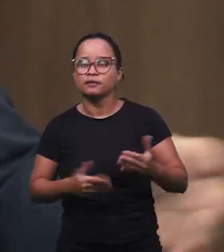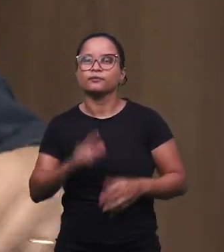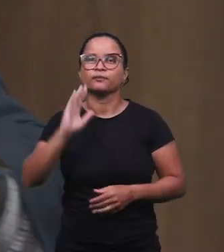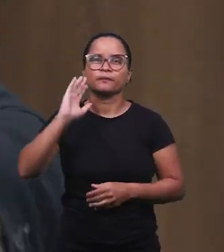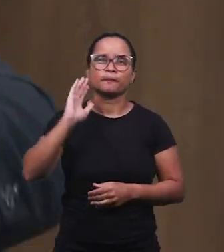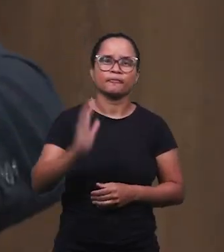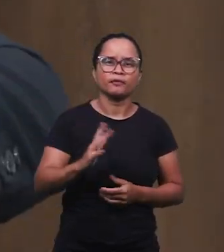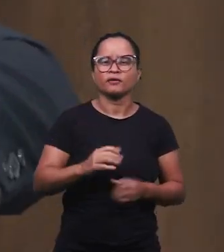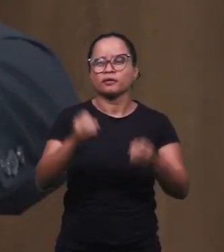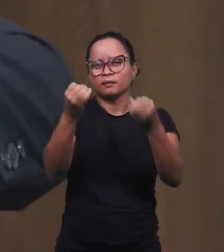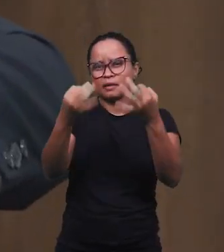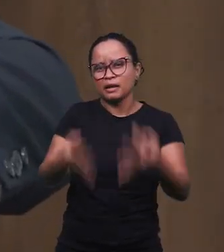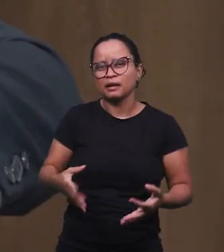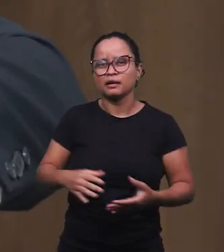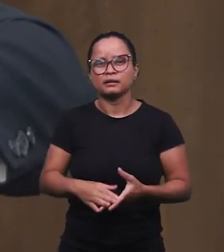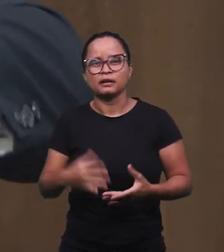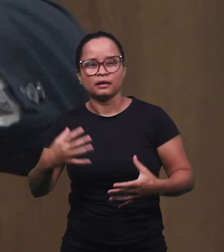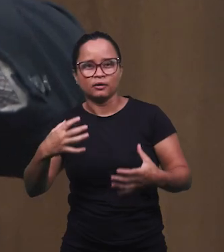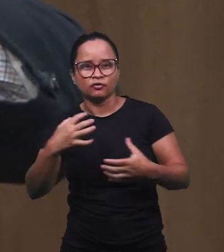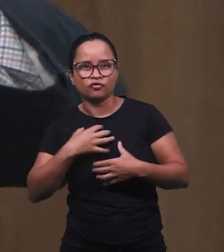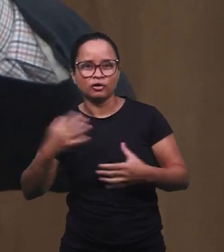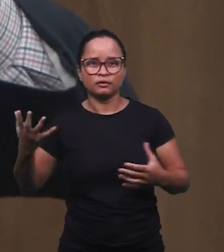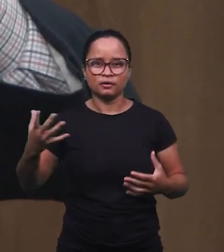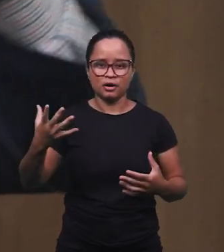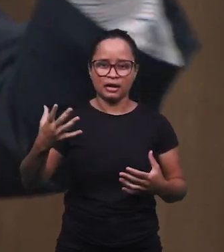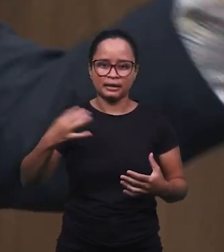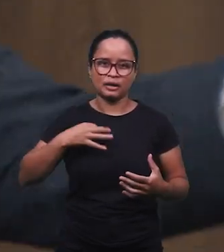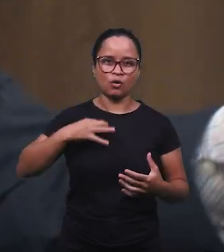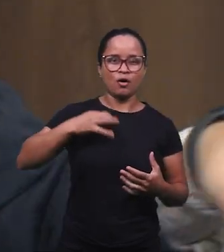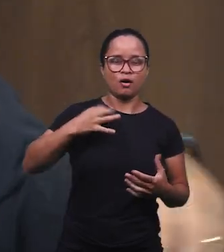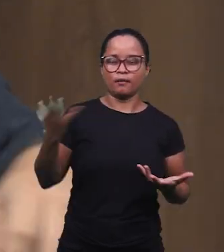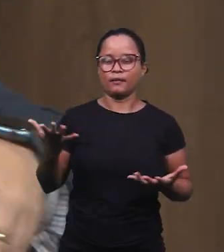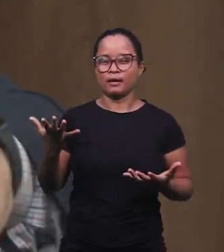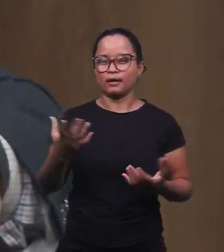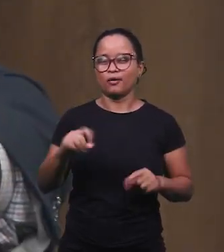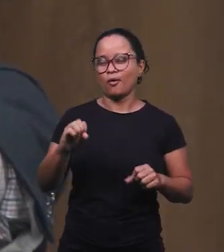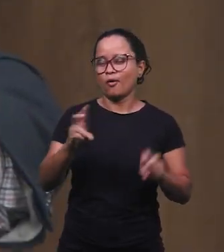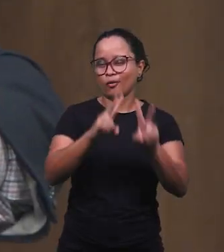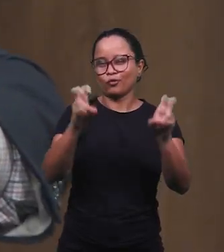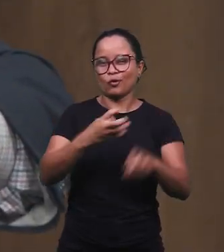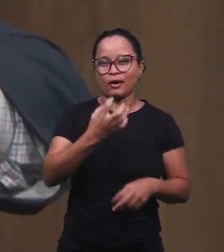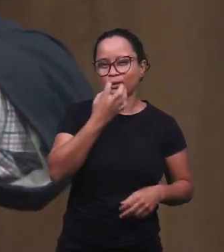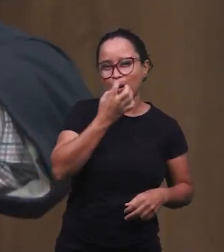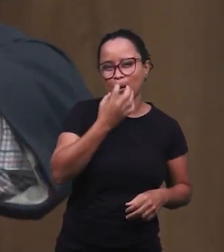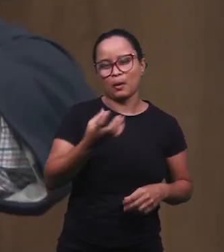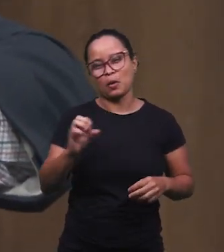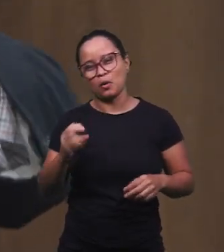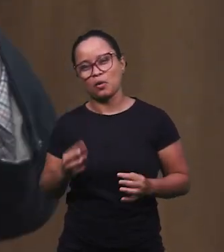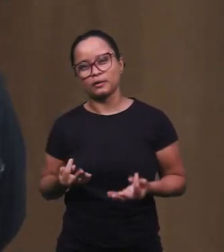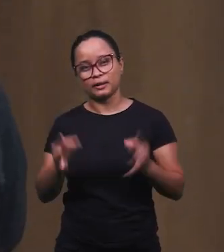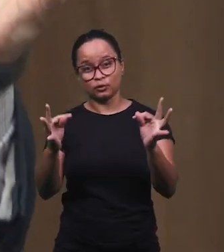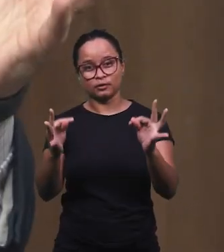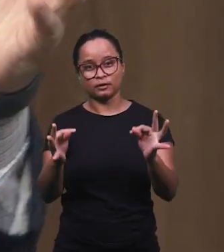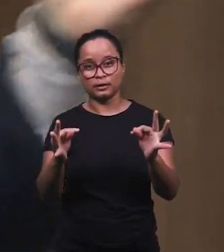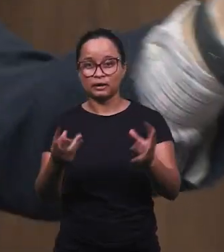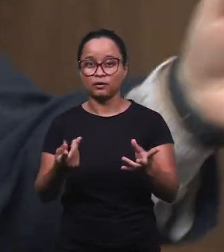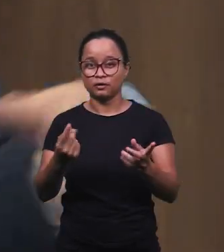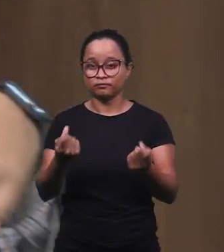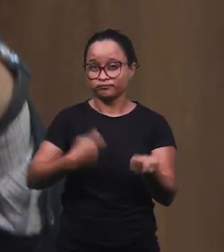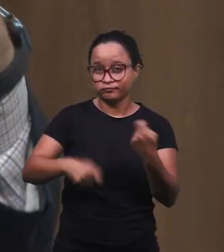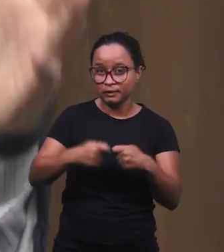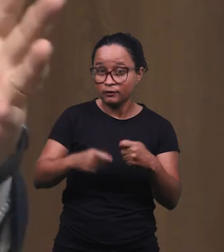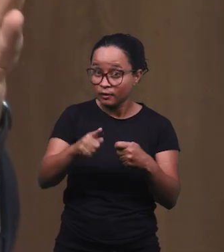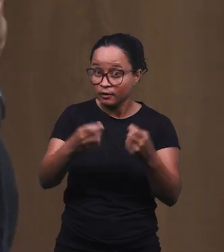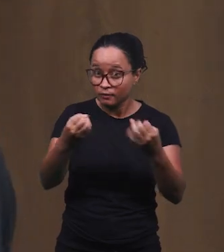influência, já fala sobre estilo, fala sobre cachorro, fala sobre tecnologia, fala sobre